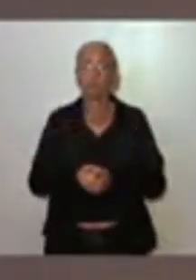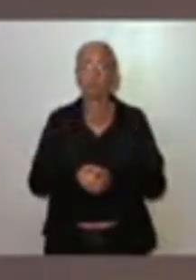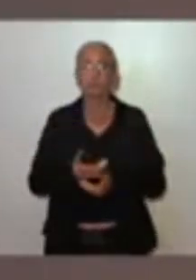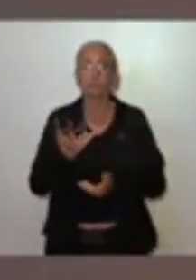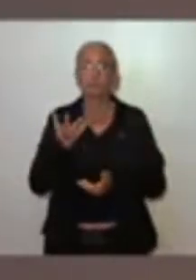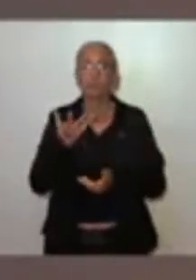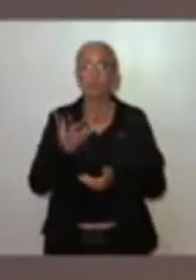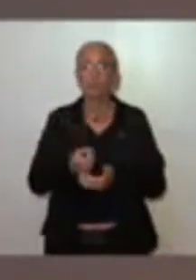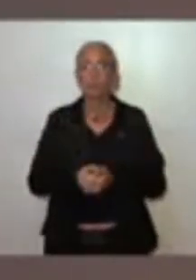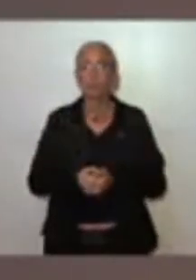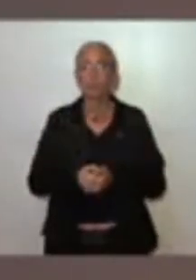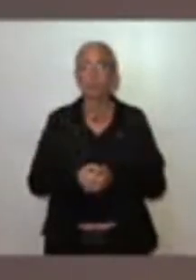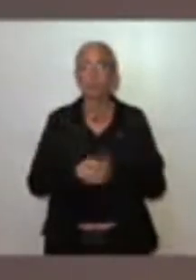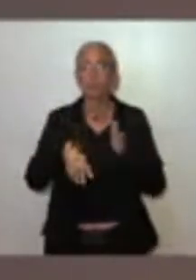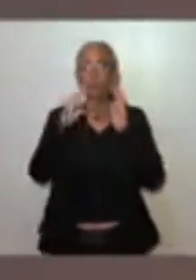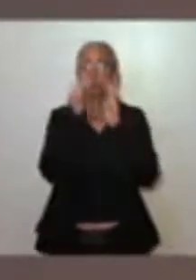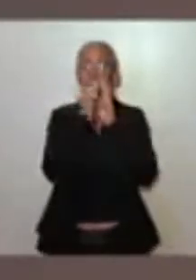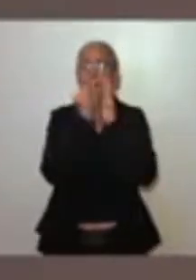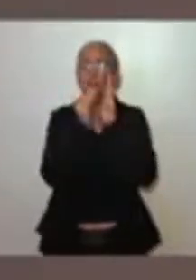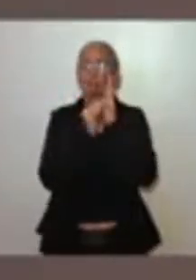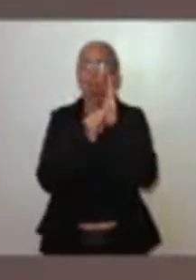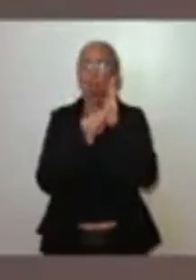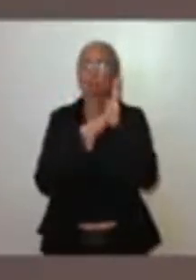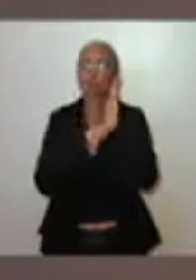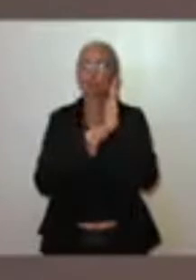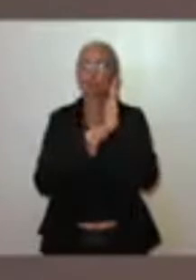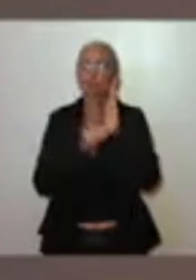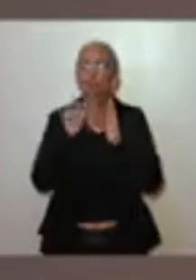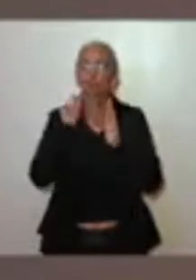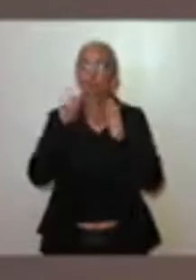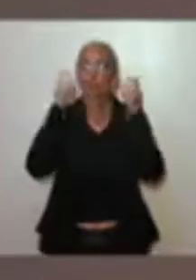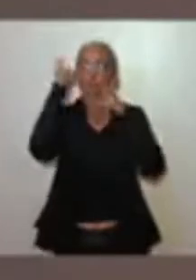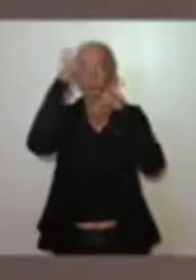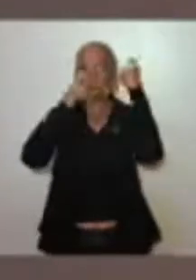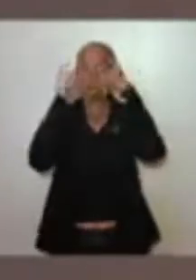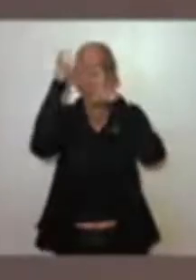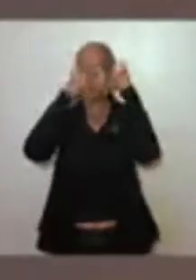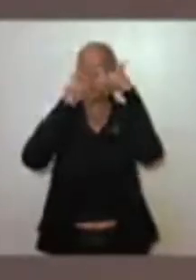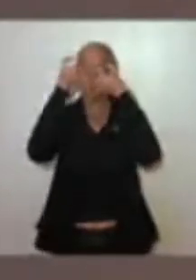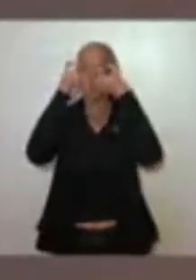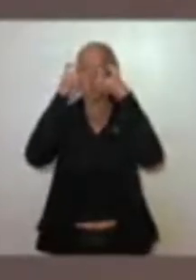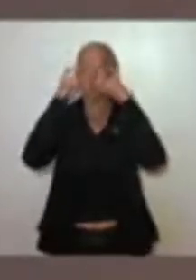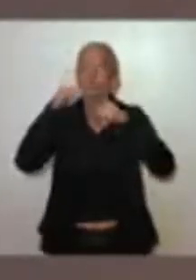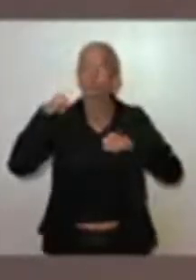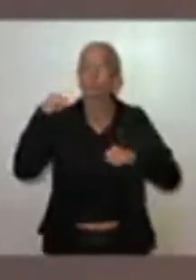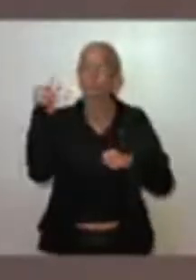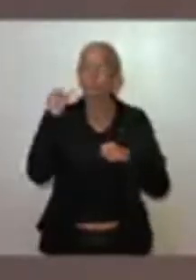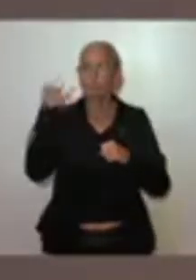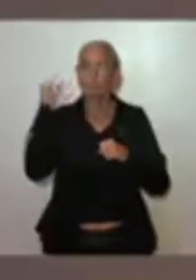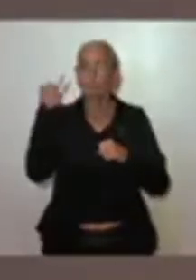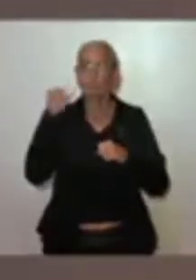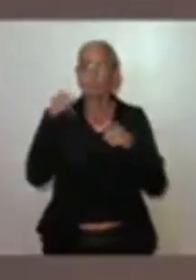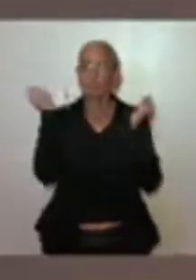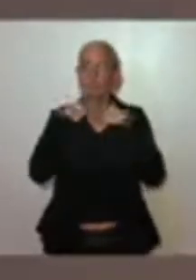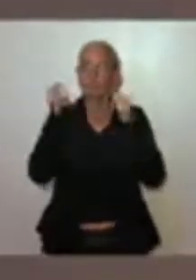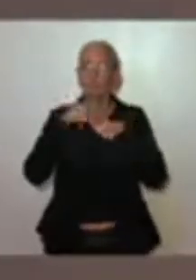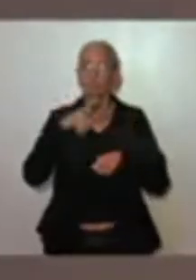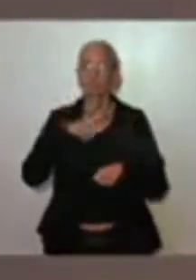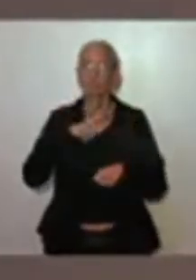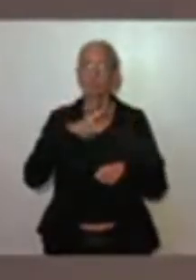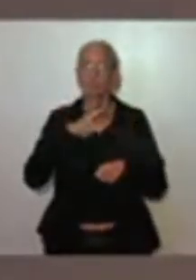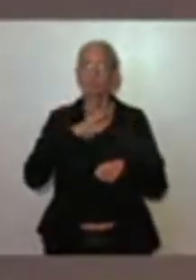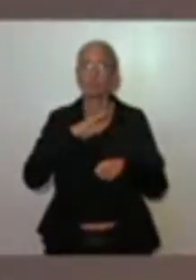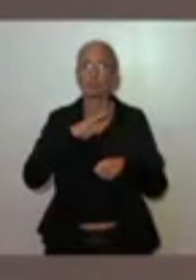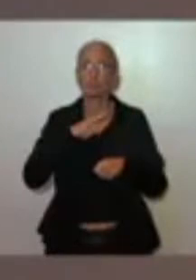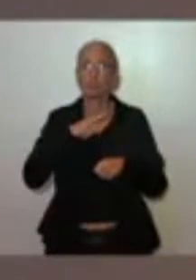uma breve lista e de preocupações que eu acho que todos vocês devem ter porque é o que